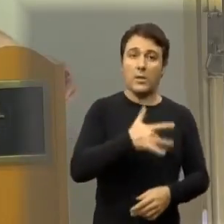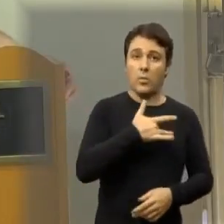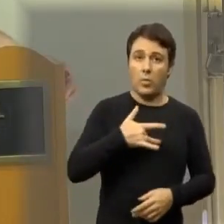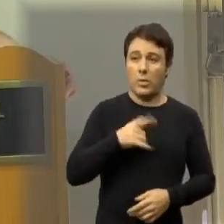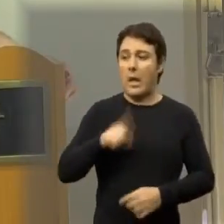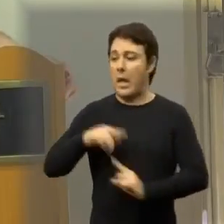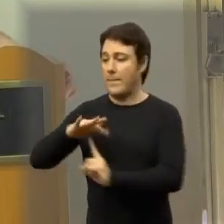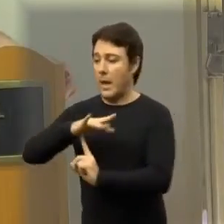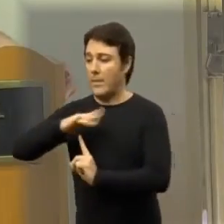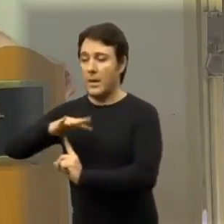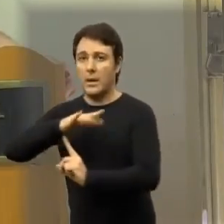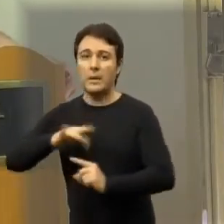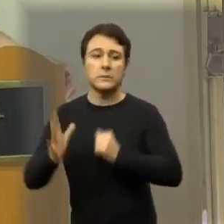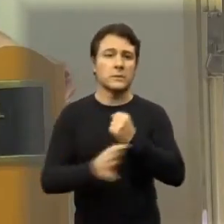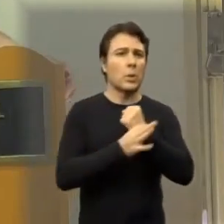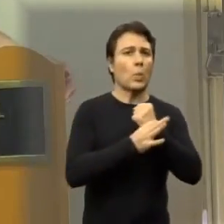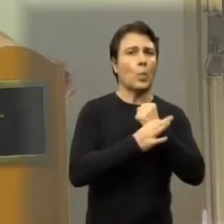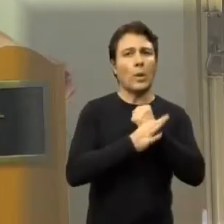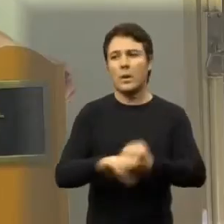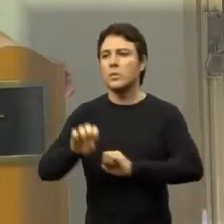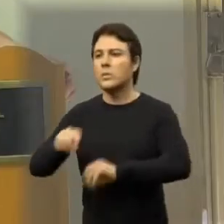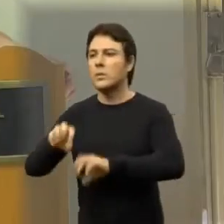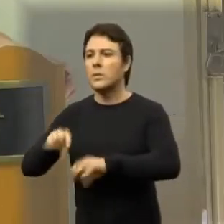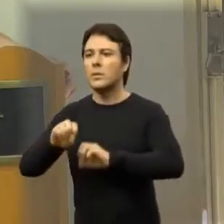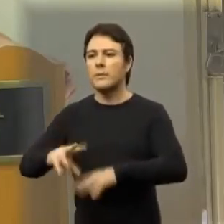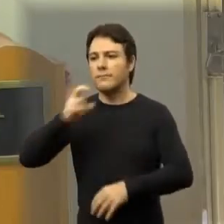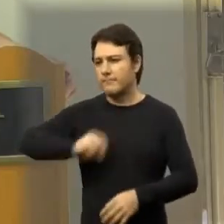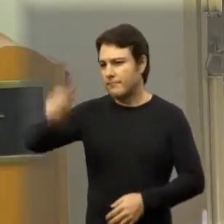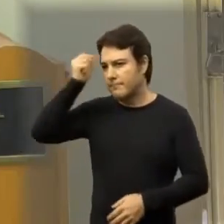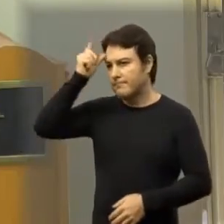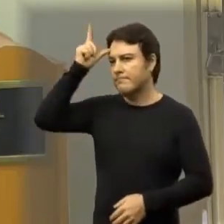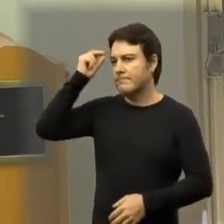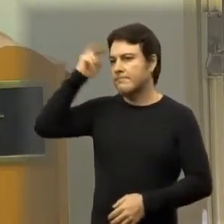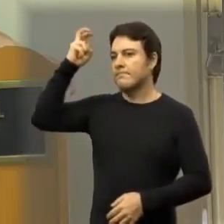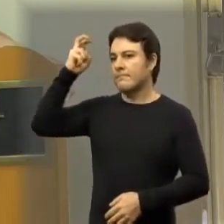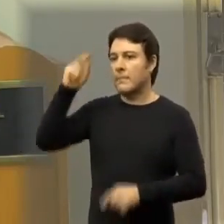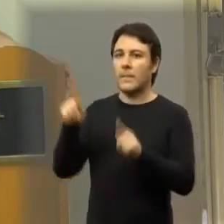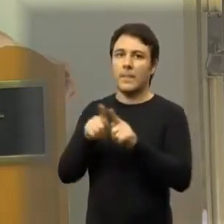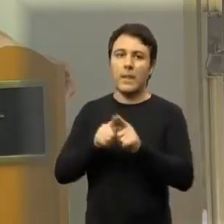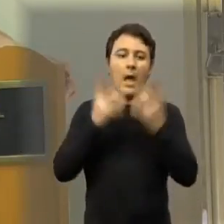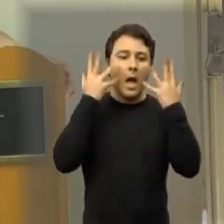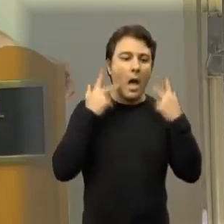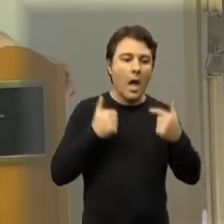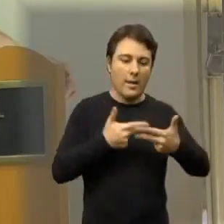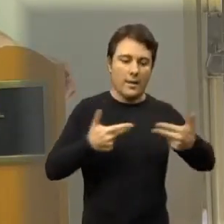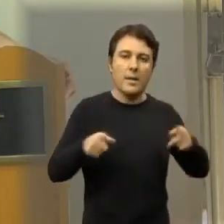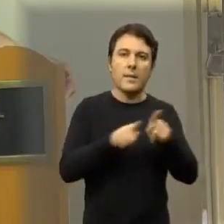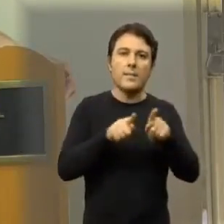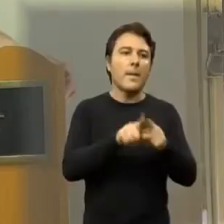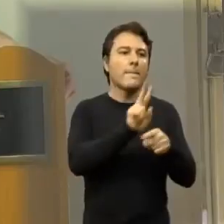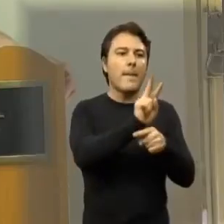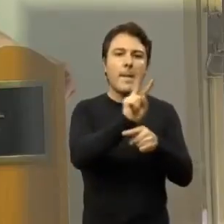saúde, meio ambiente, segurança, educação, cultura, causa animal, além de